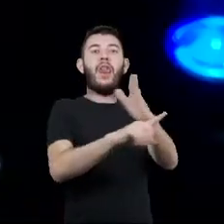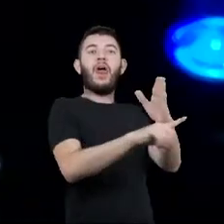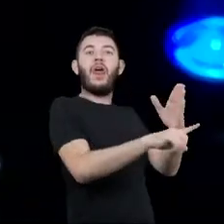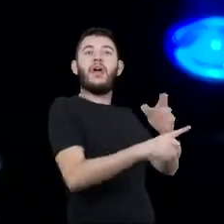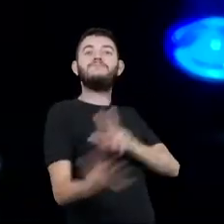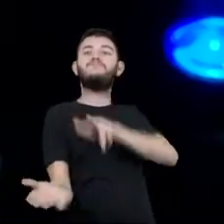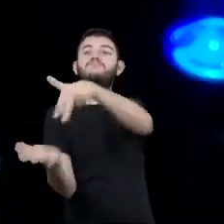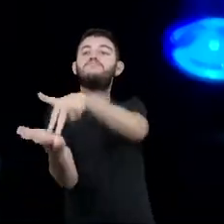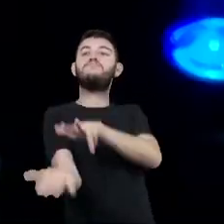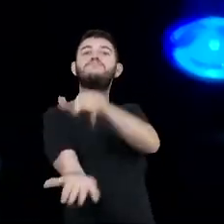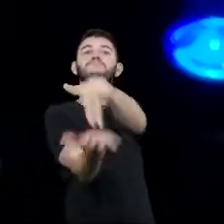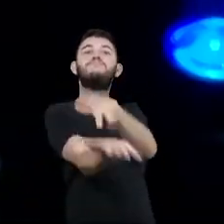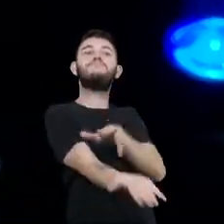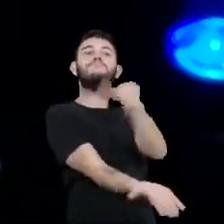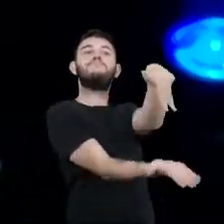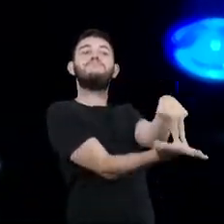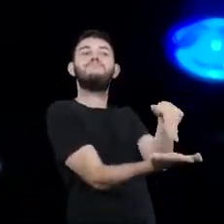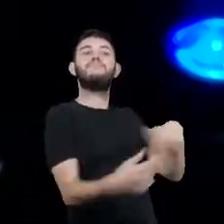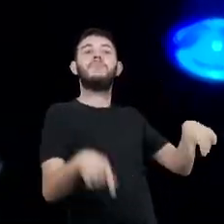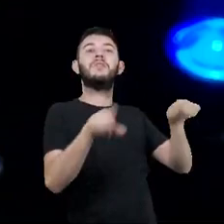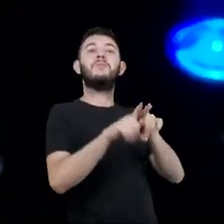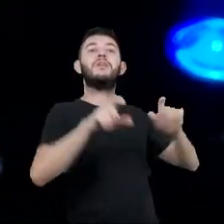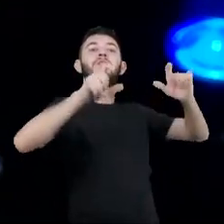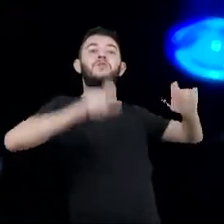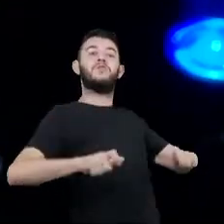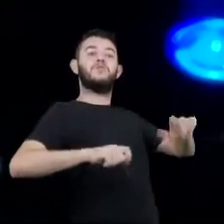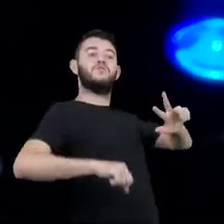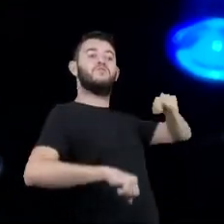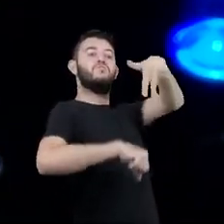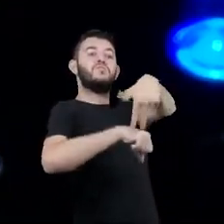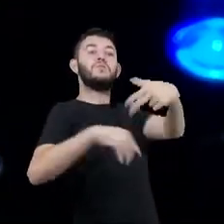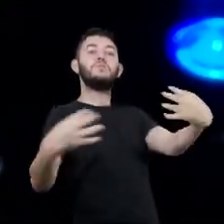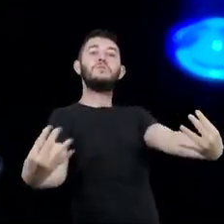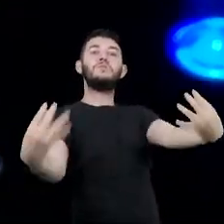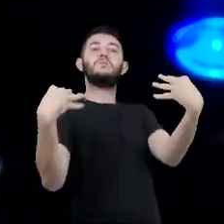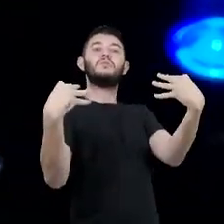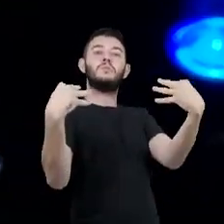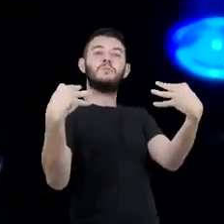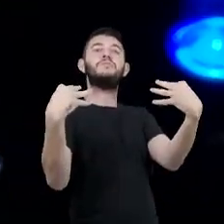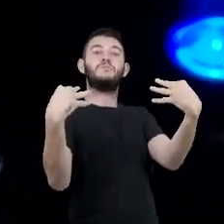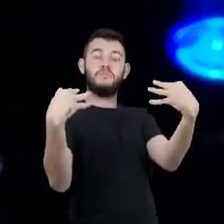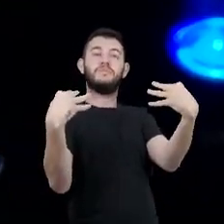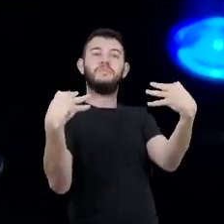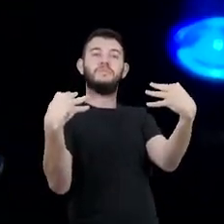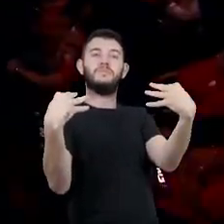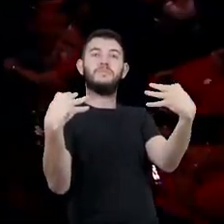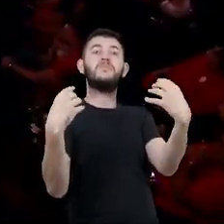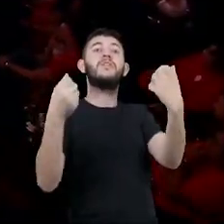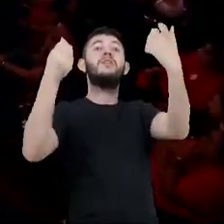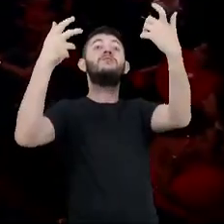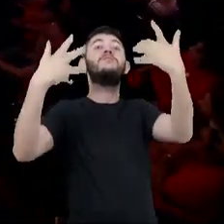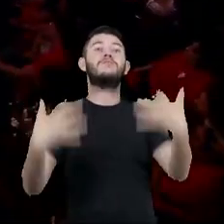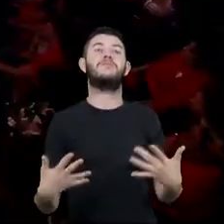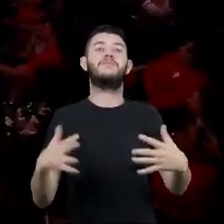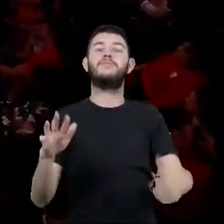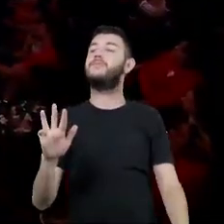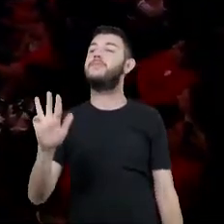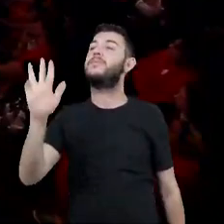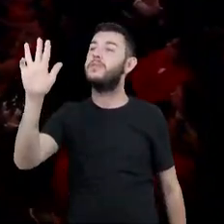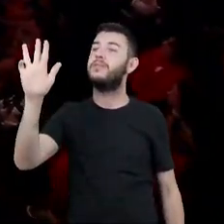tamanha visibilidade. O que eu quero dizer, Lula, vou ser mais íntimo agora,